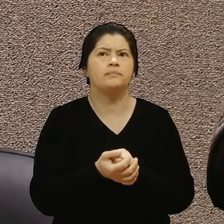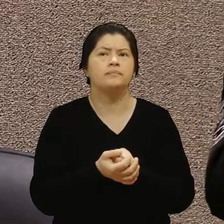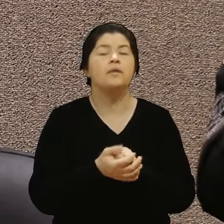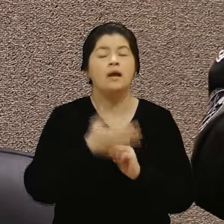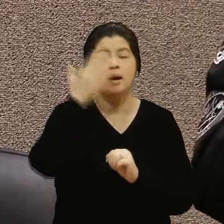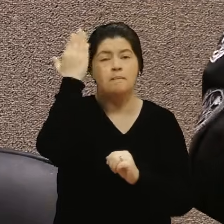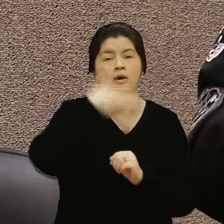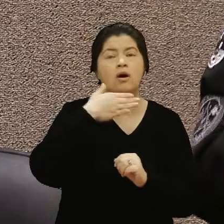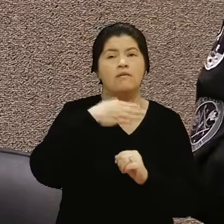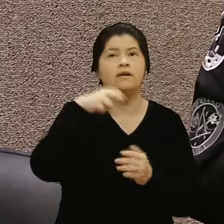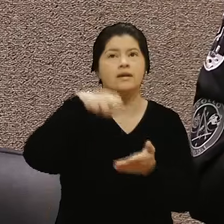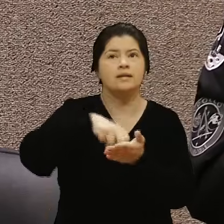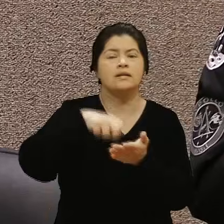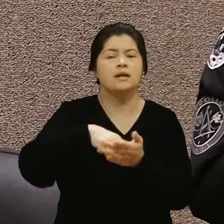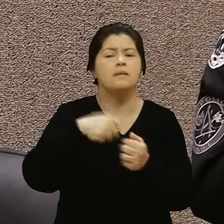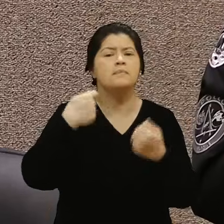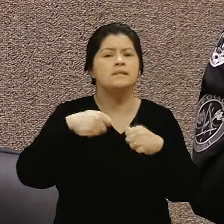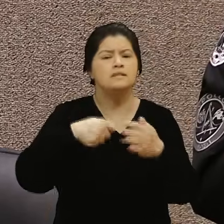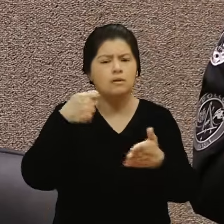comprovado o crime, tem que pagar.